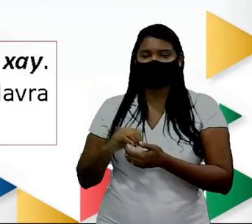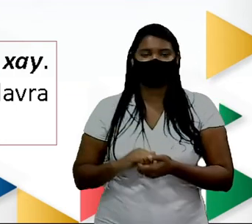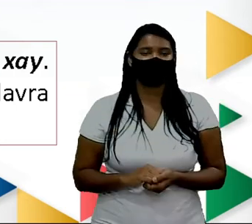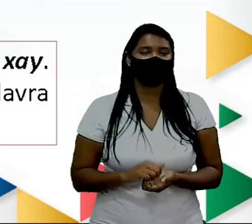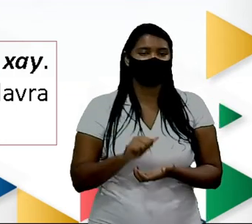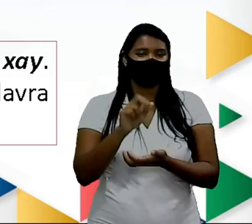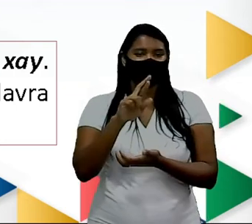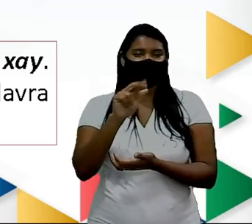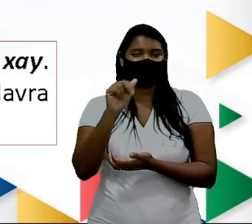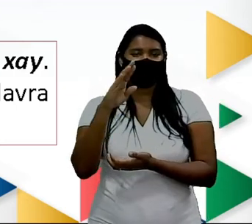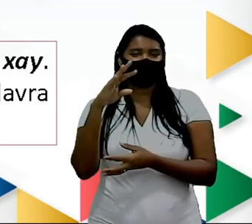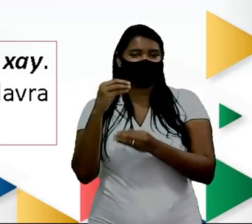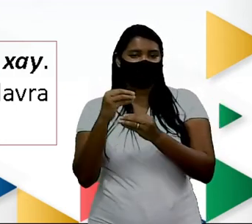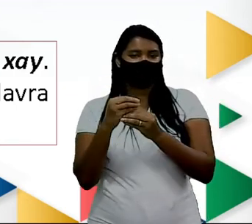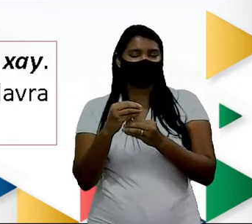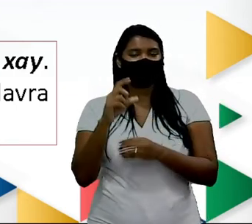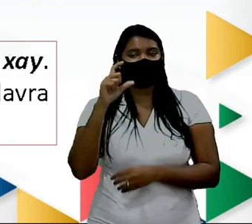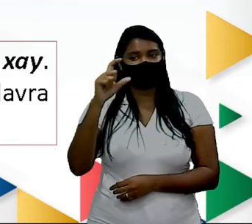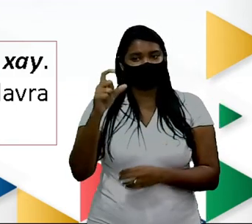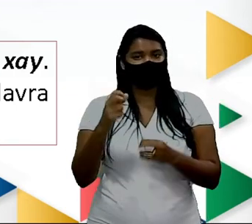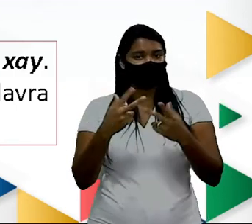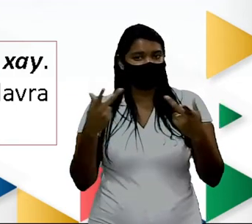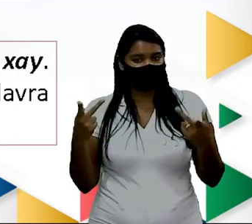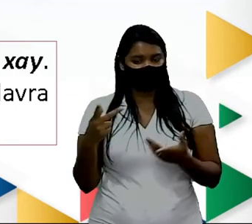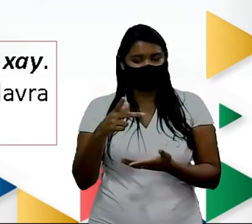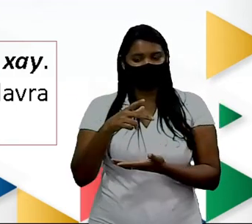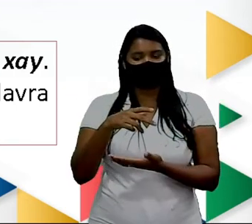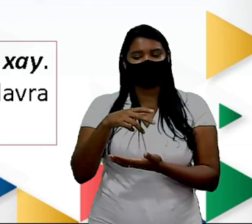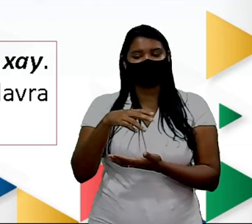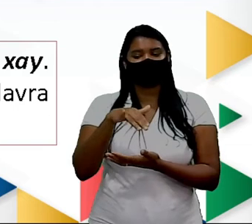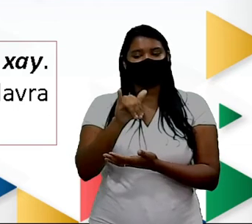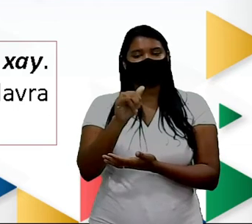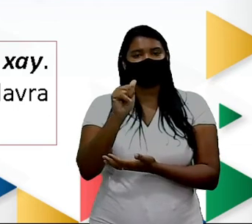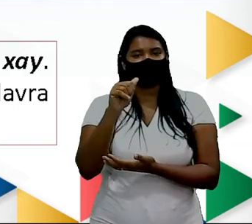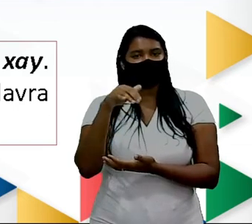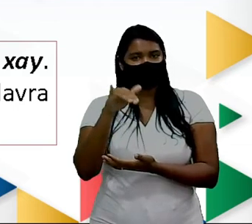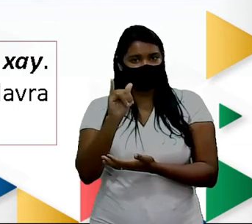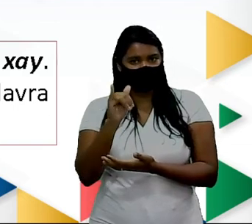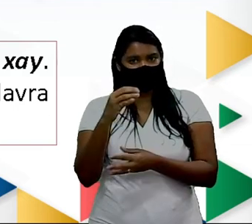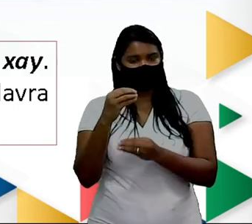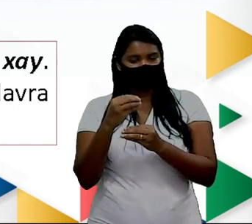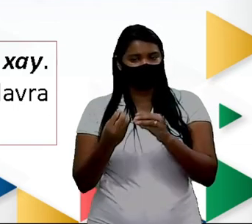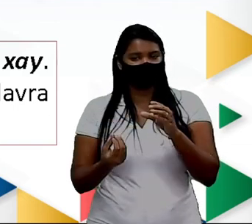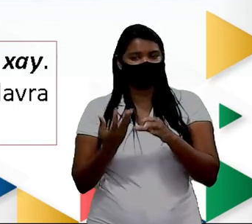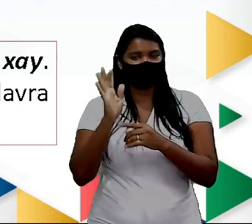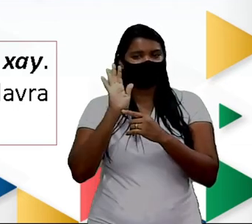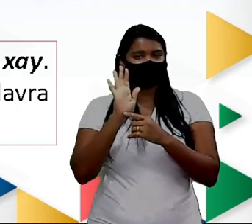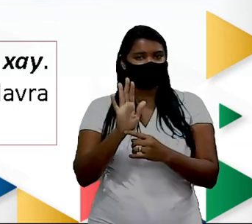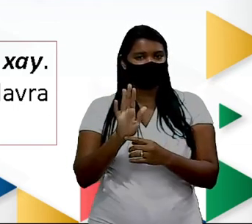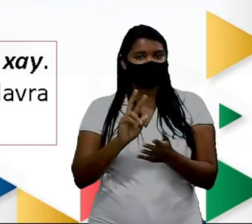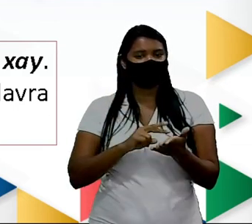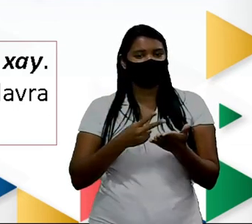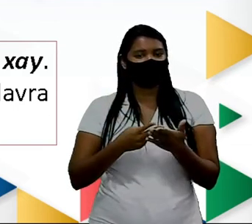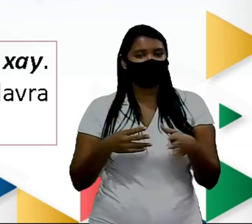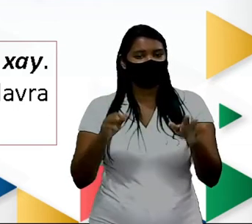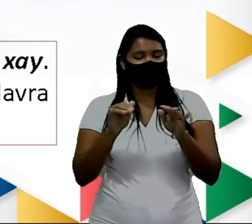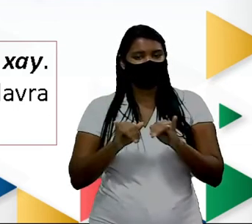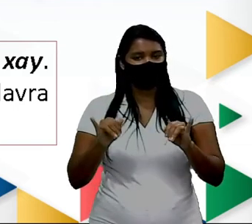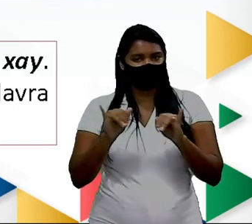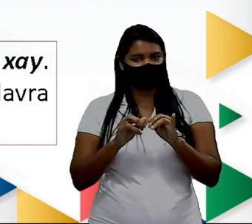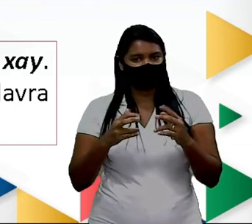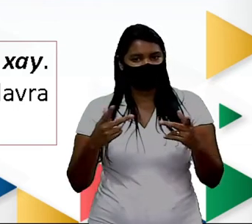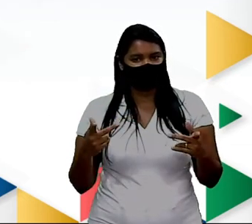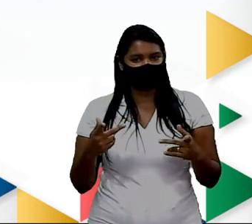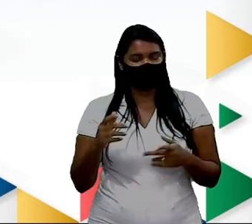a palavra coisa é pronunciada mais ou menos assim, chai, e daí surge o X como tradução simplificada da palavra coisa